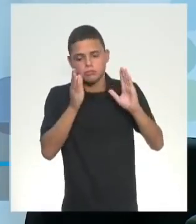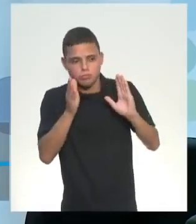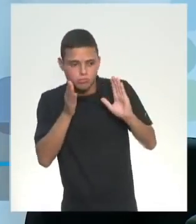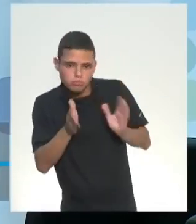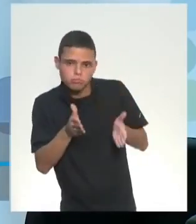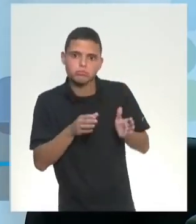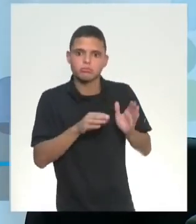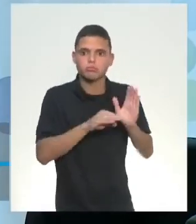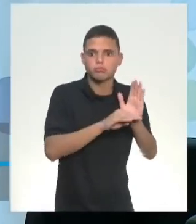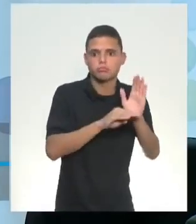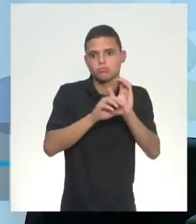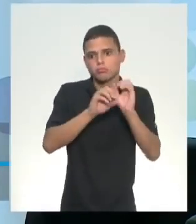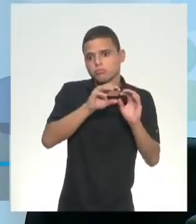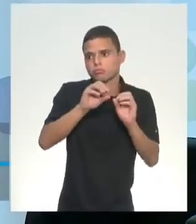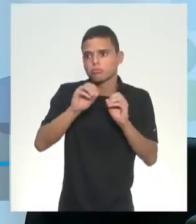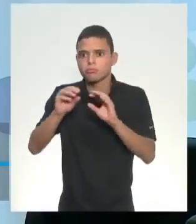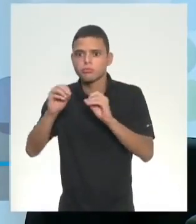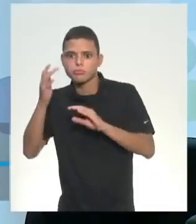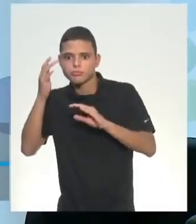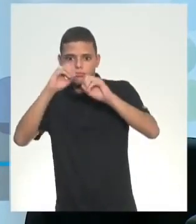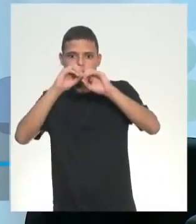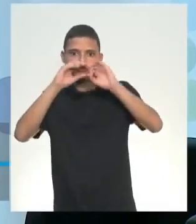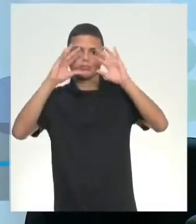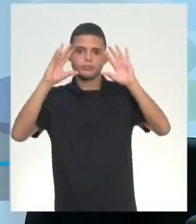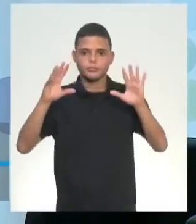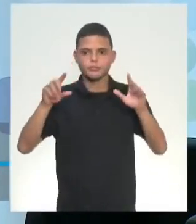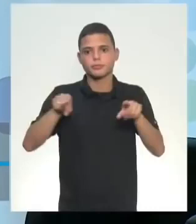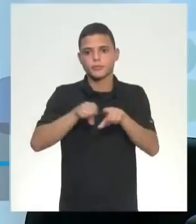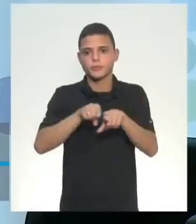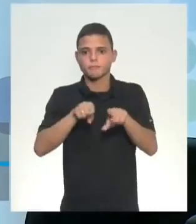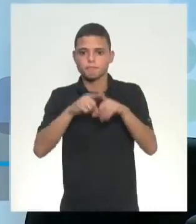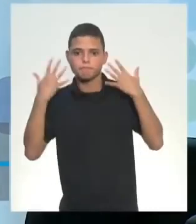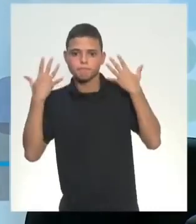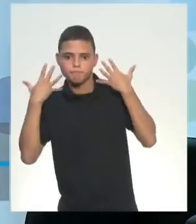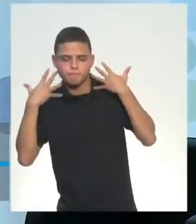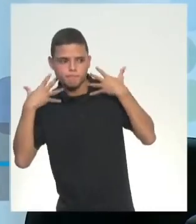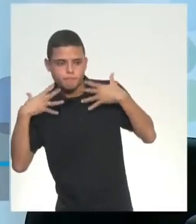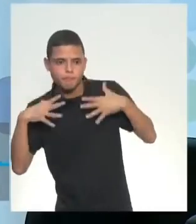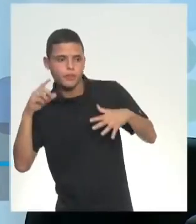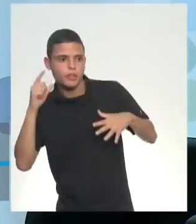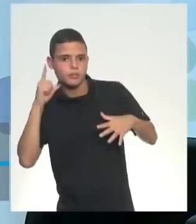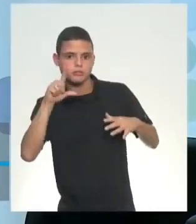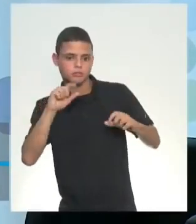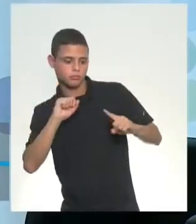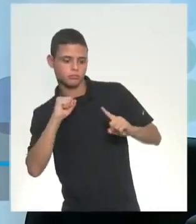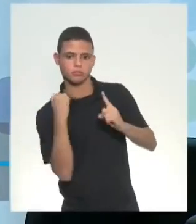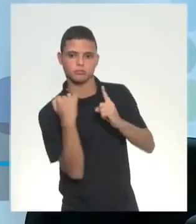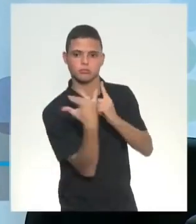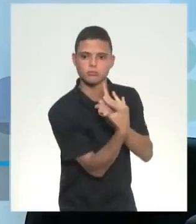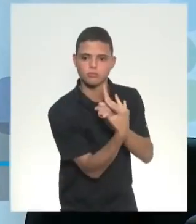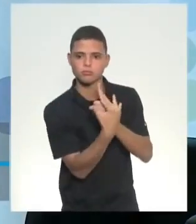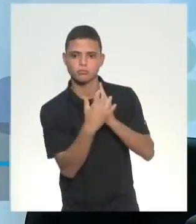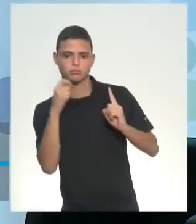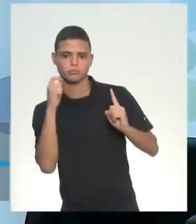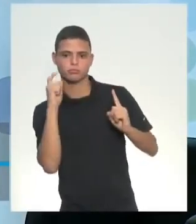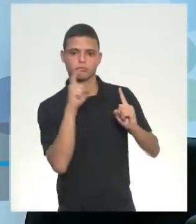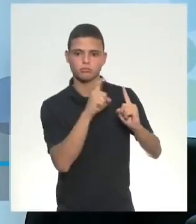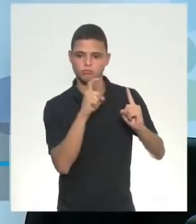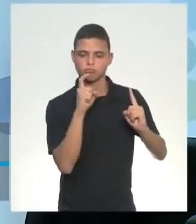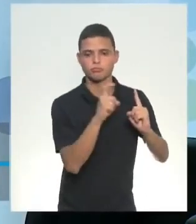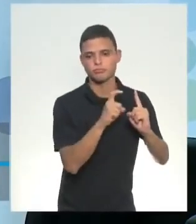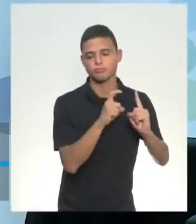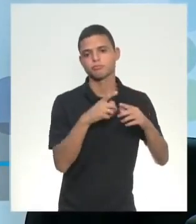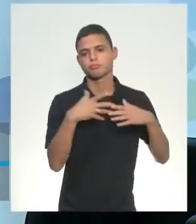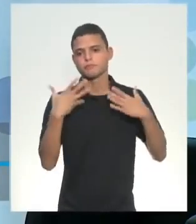naturalismo mergulha nisso e vai, então, à crítica social de uma forma mais ferrenha ainda. Então, é essa tendência e é